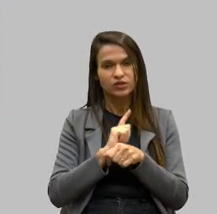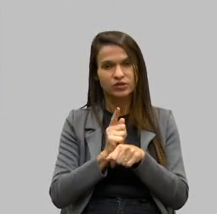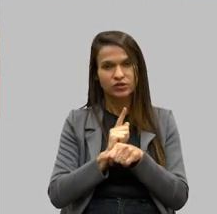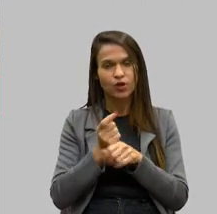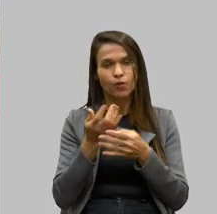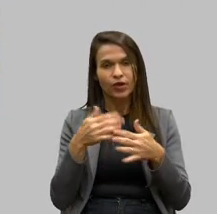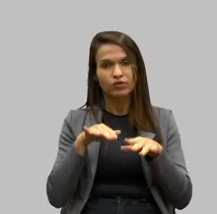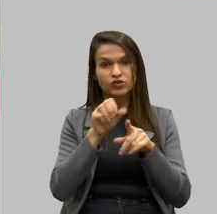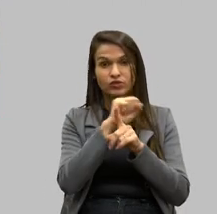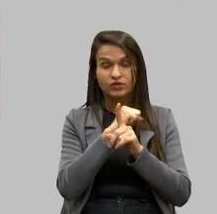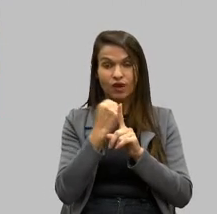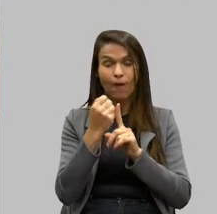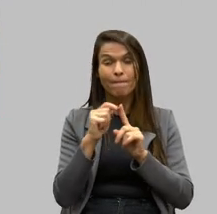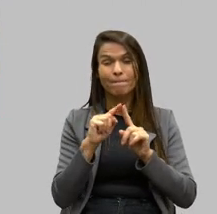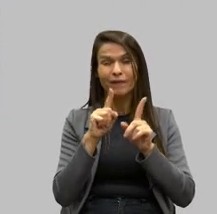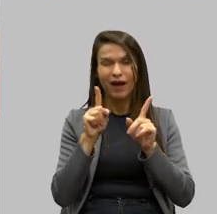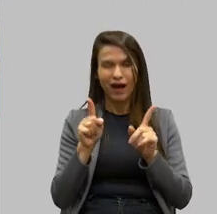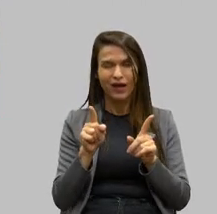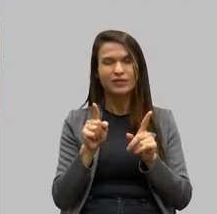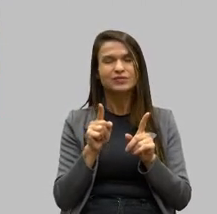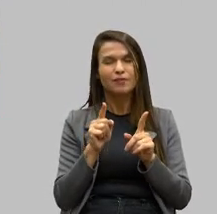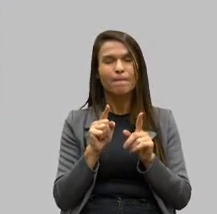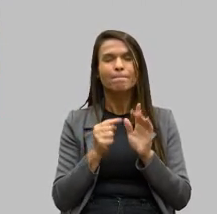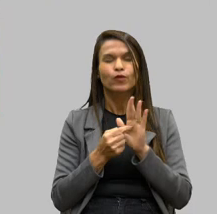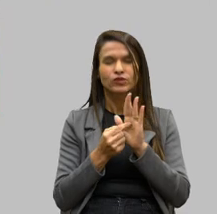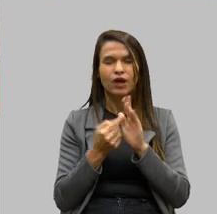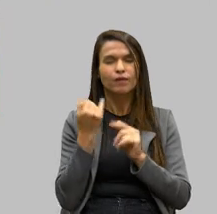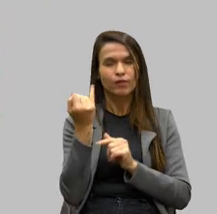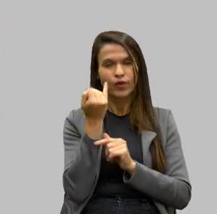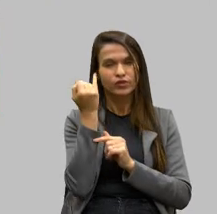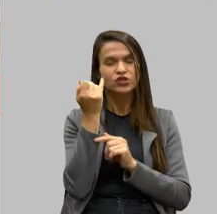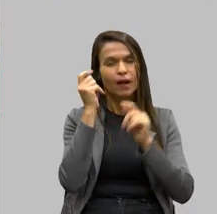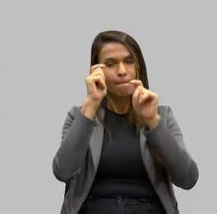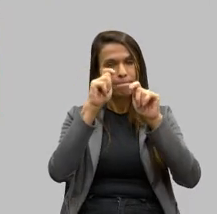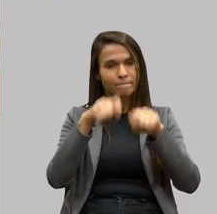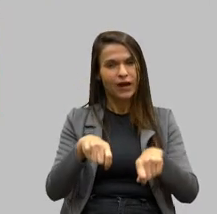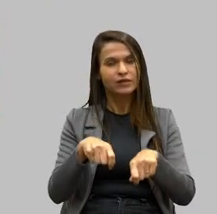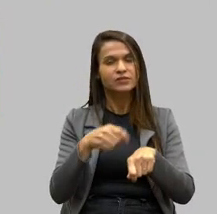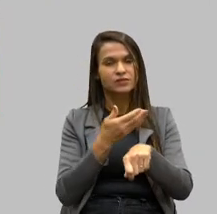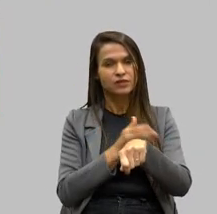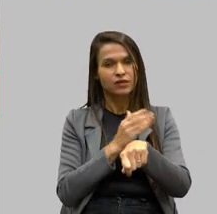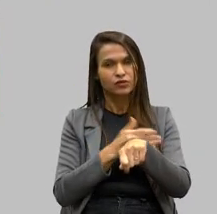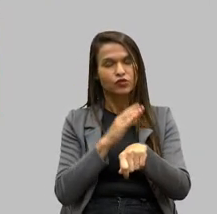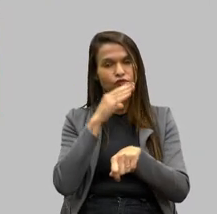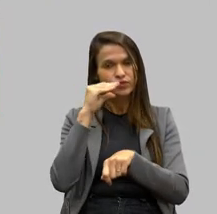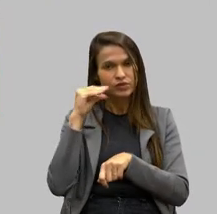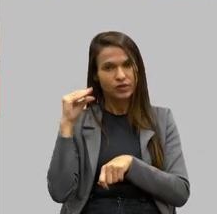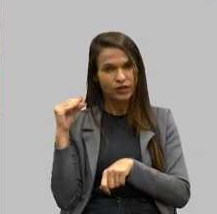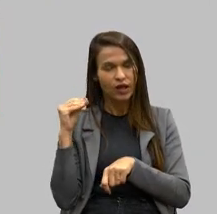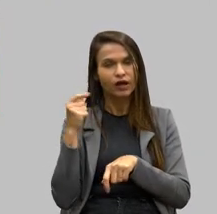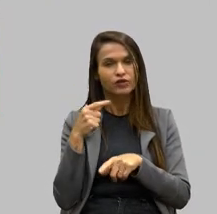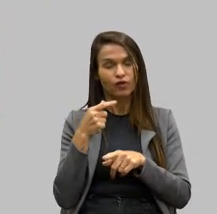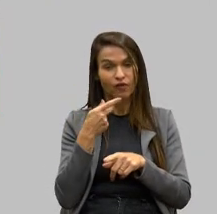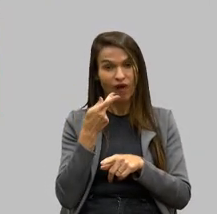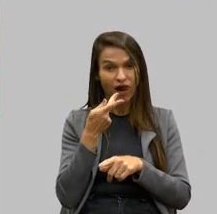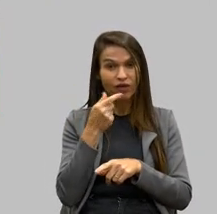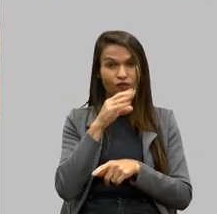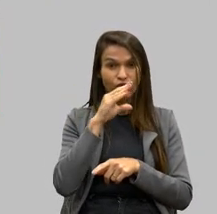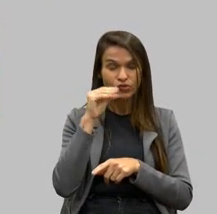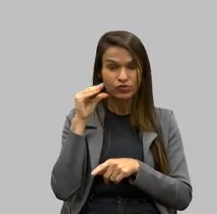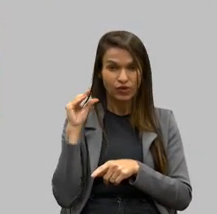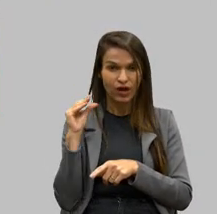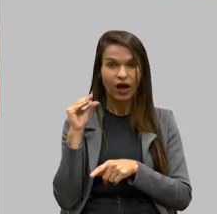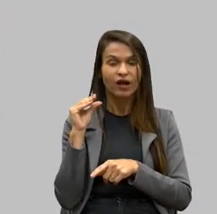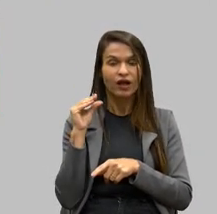inclusão social, mas só essa necessidade mesmo de capacitação dos funcionários, e quando eu digo funcionários, eu digo